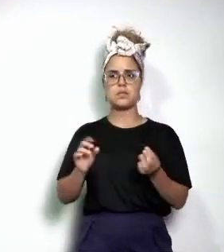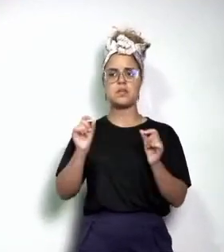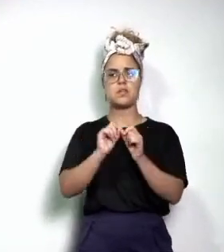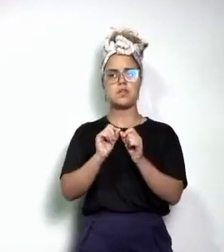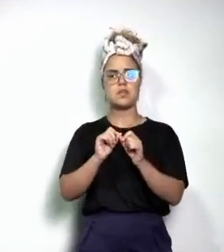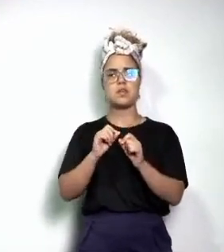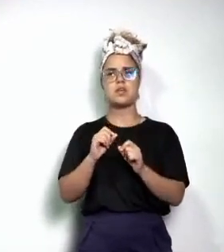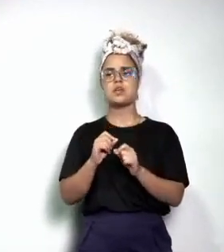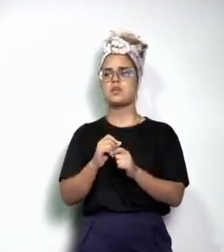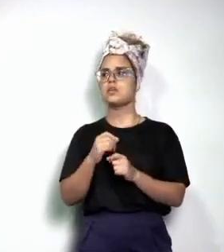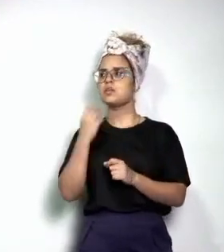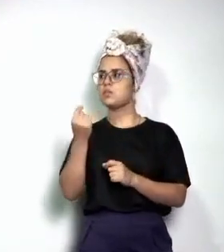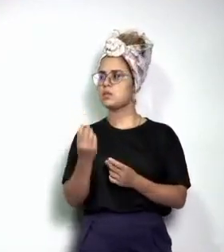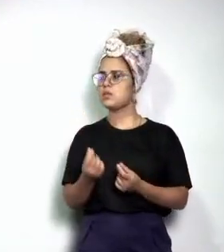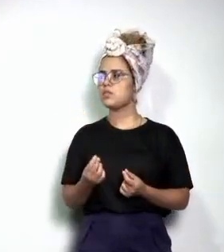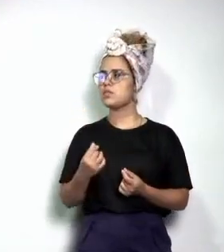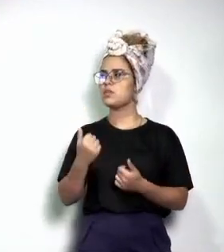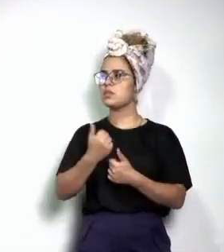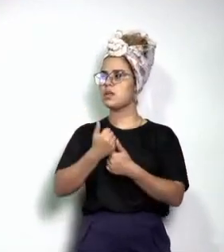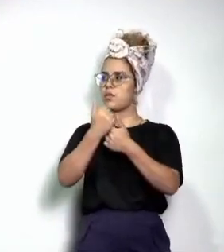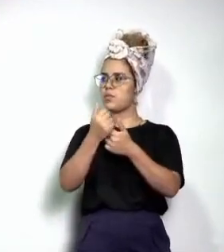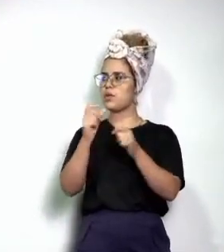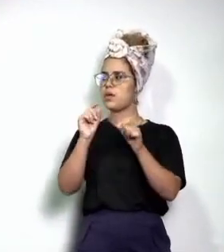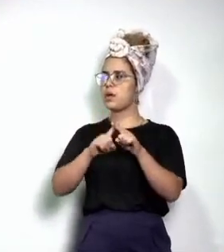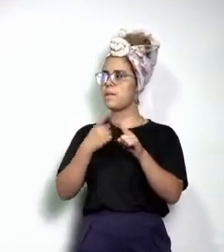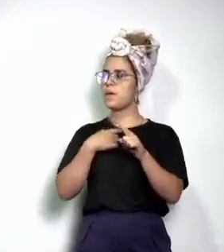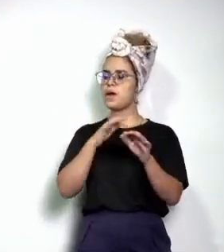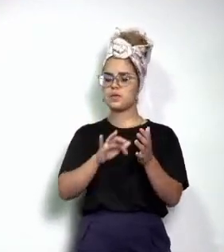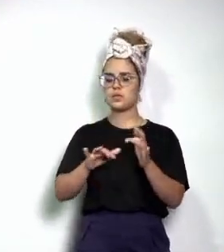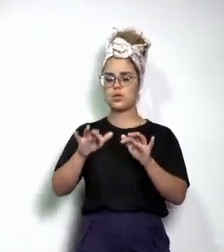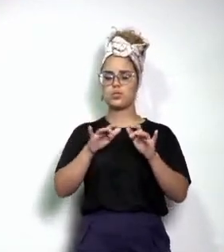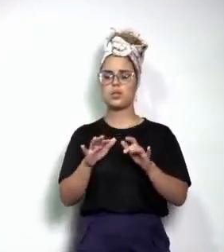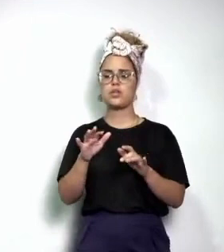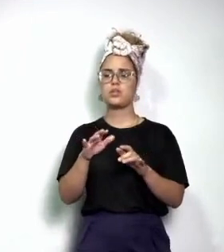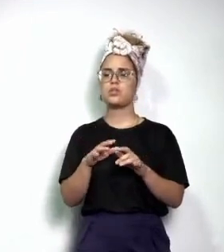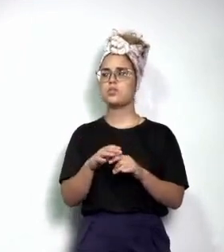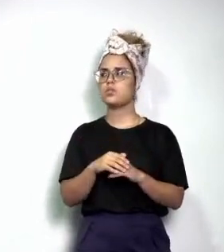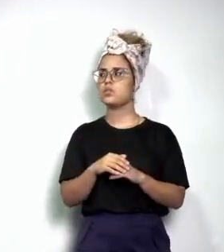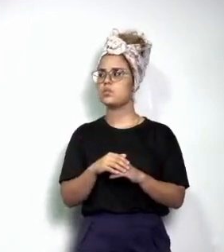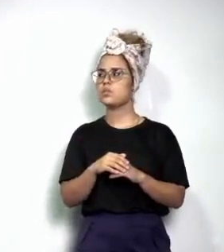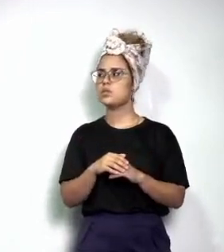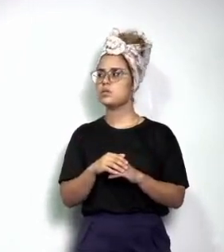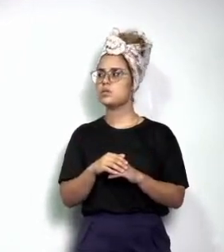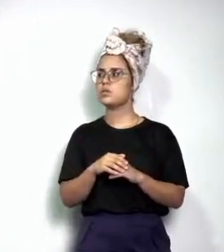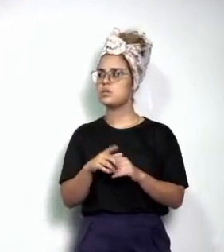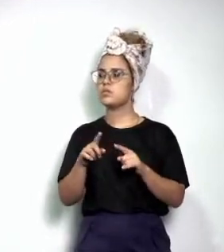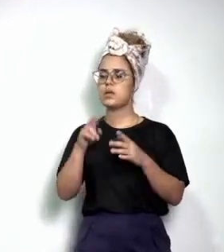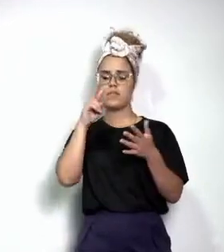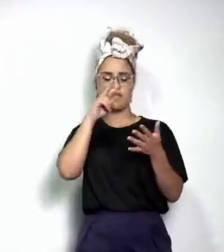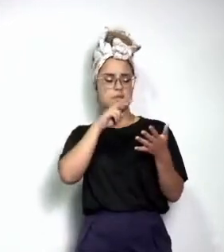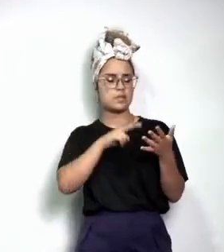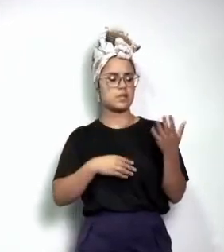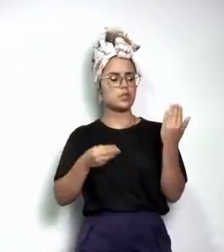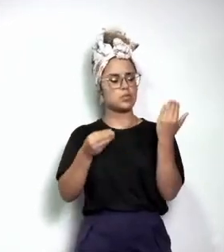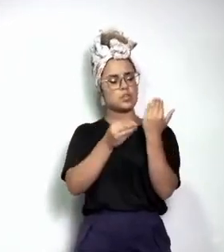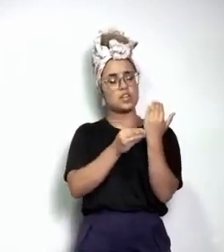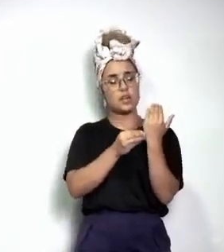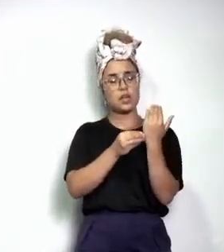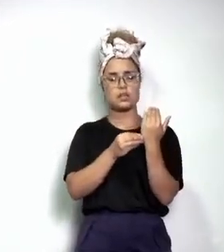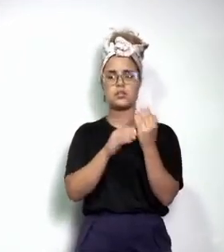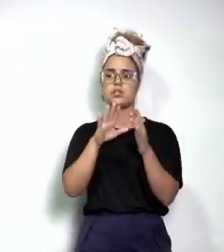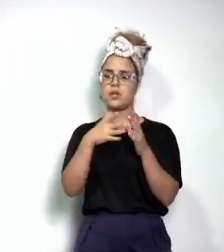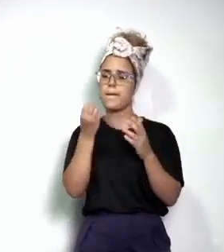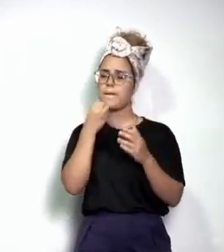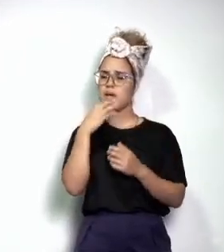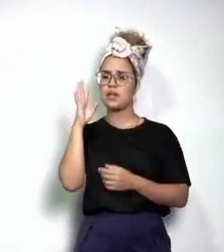específicas, acessórios voltados mais para o computador e para leitores de cartão. Então, é bem legal também a